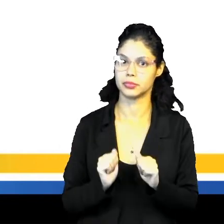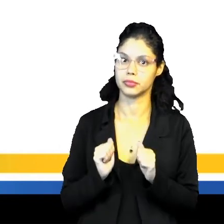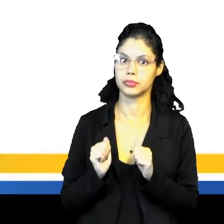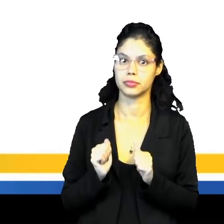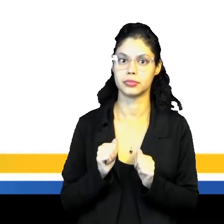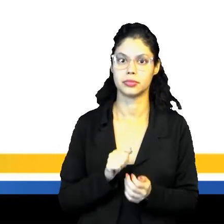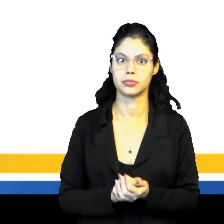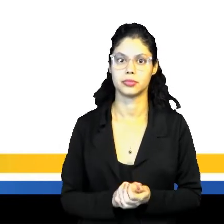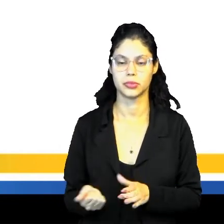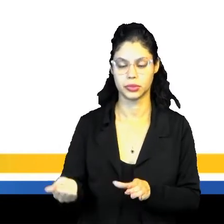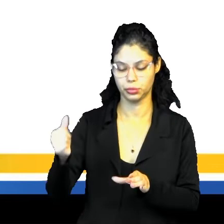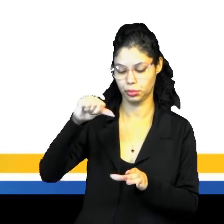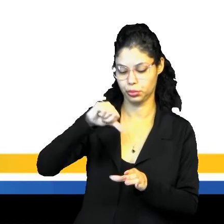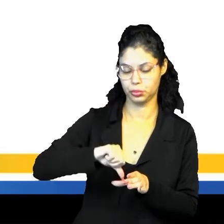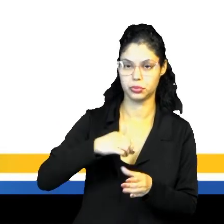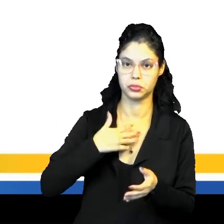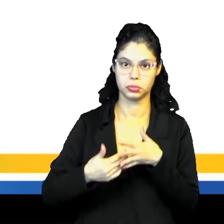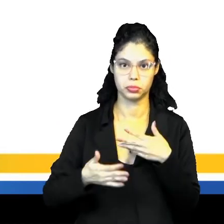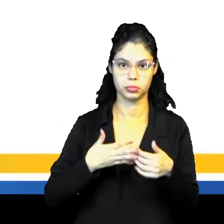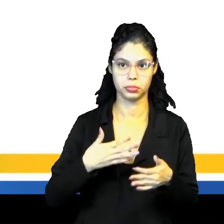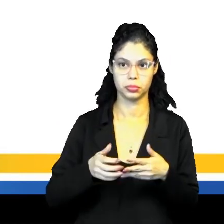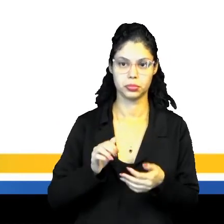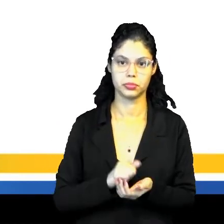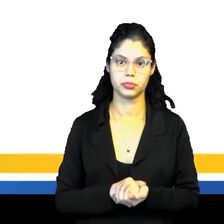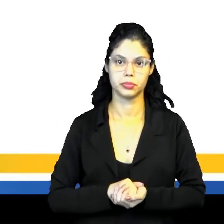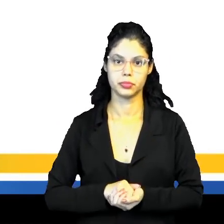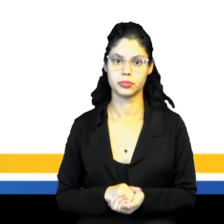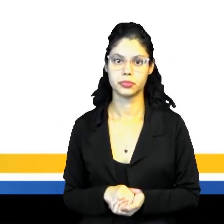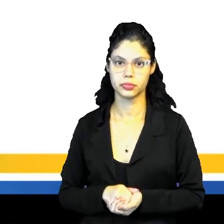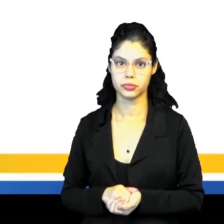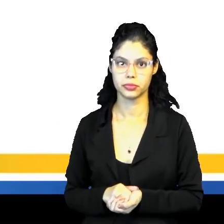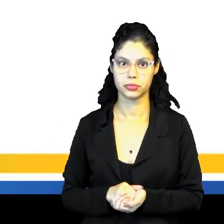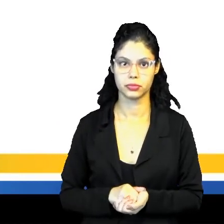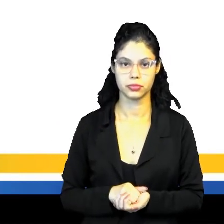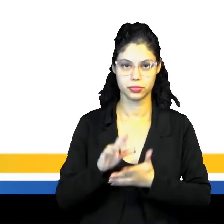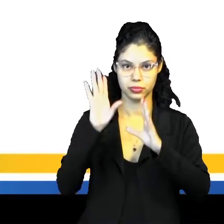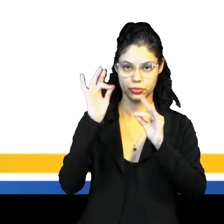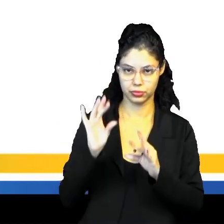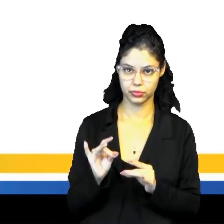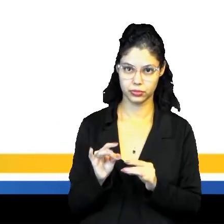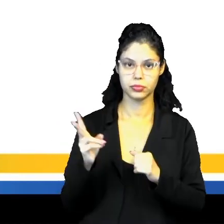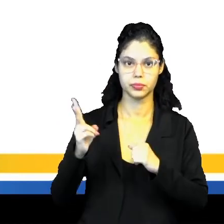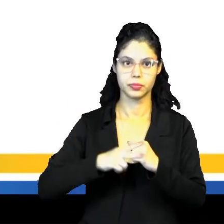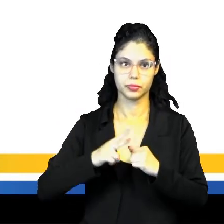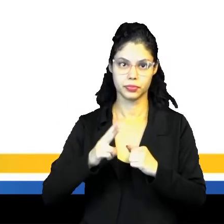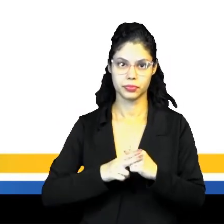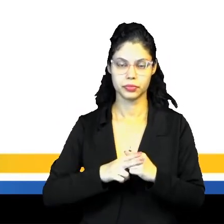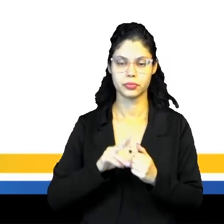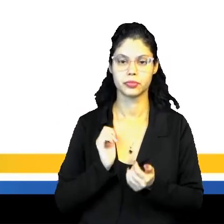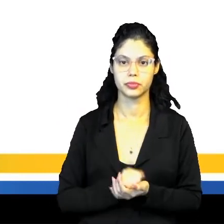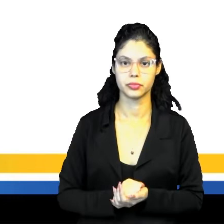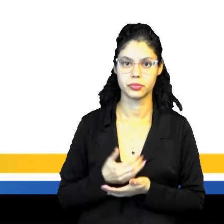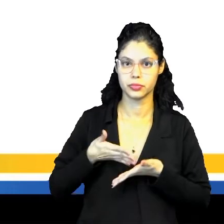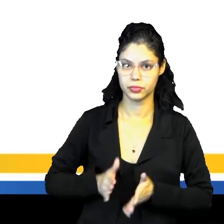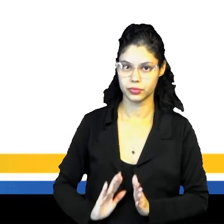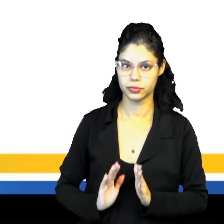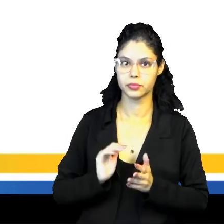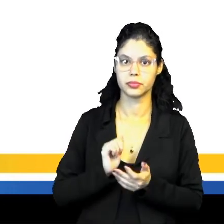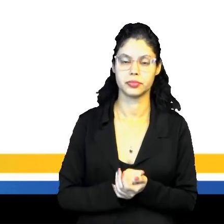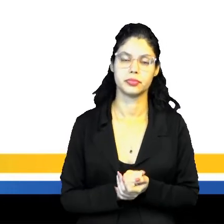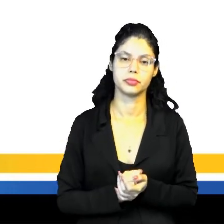qualquer bebida. As flores poderiam saborear qualquer bebida. Então destaca aí também para os verbos perseguia,